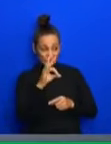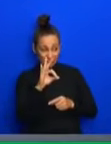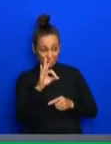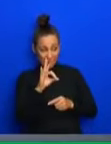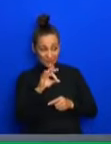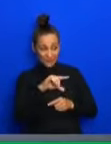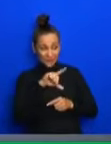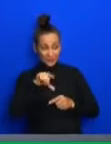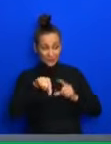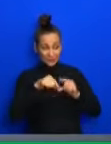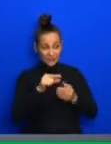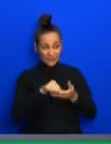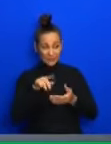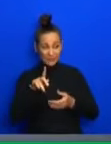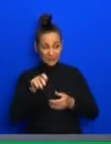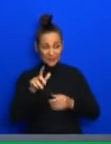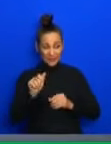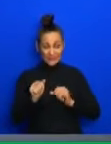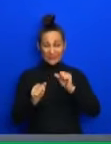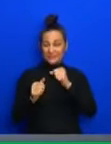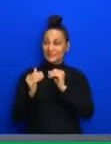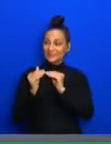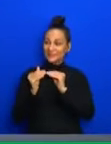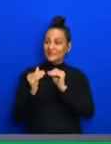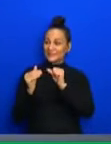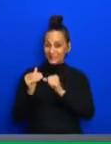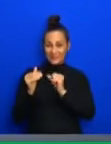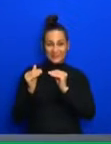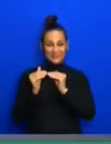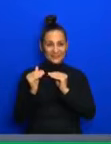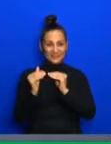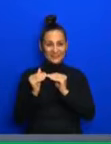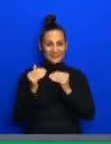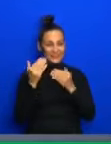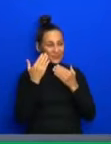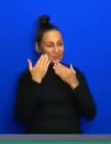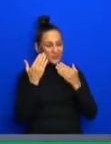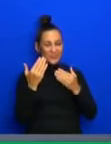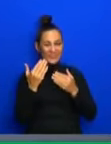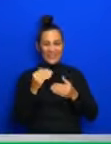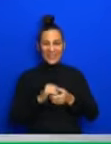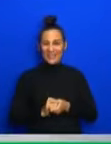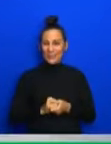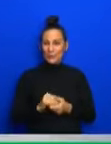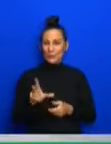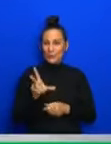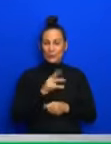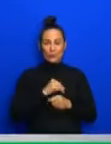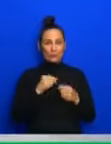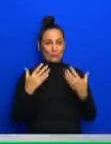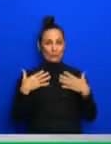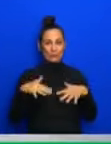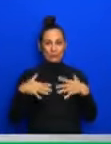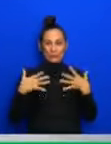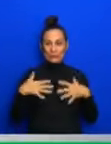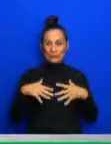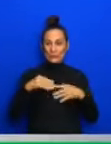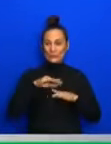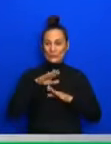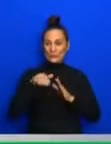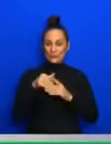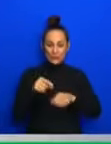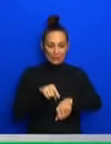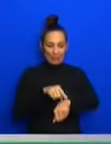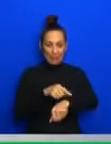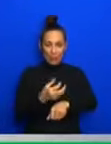confirmam o sorteio da Mega Sena? Sim, confirmo. Sim, confirmo. Gente, é uma expectativa danada, né? O pessoal